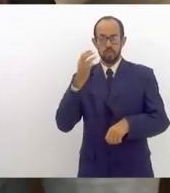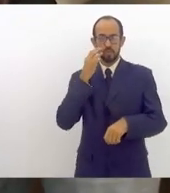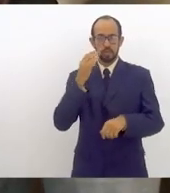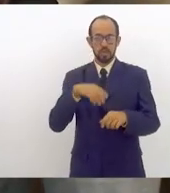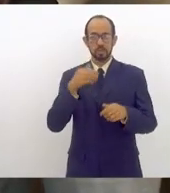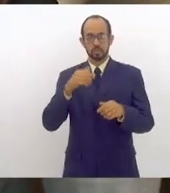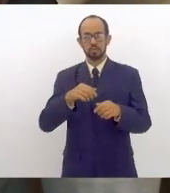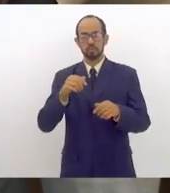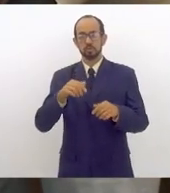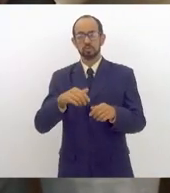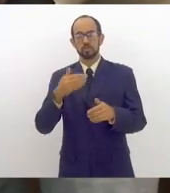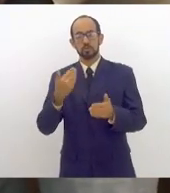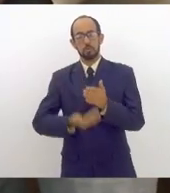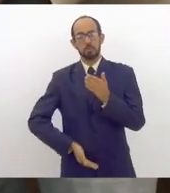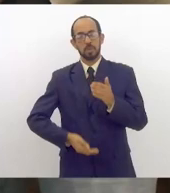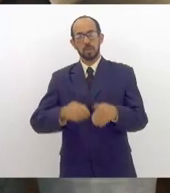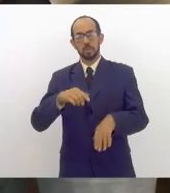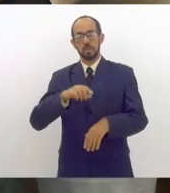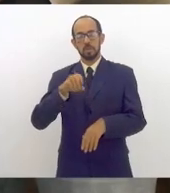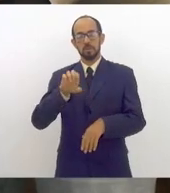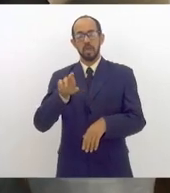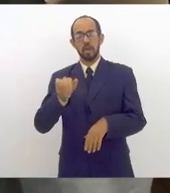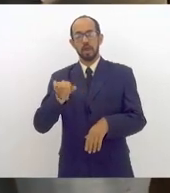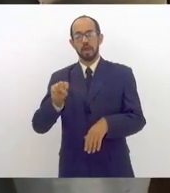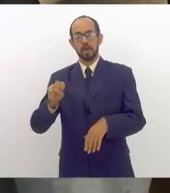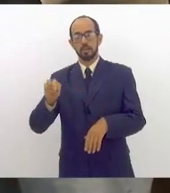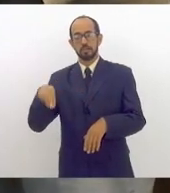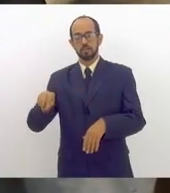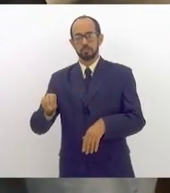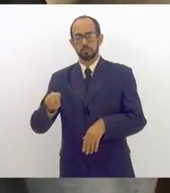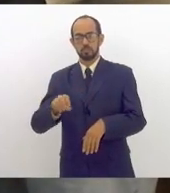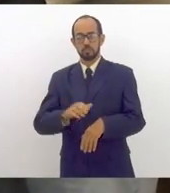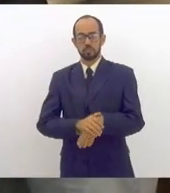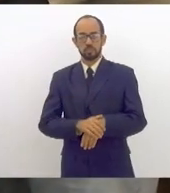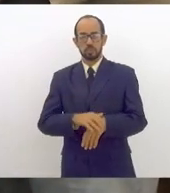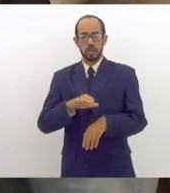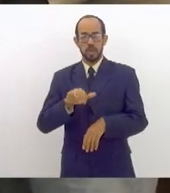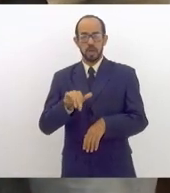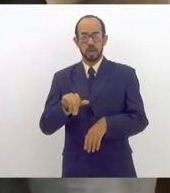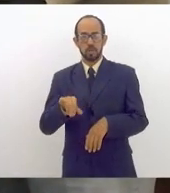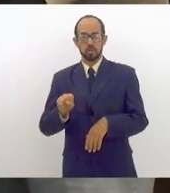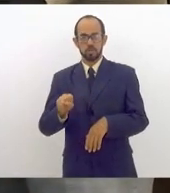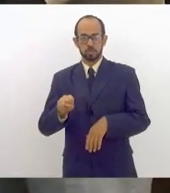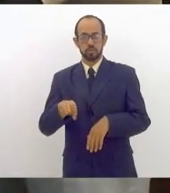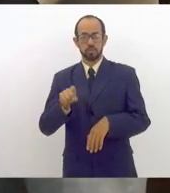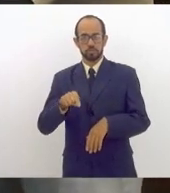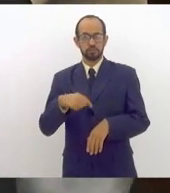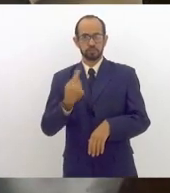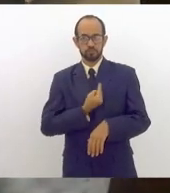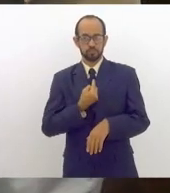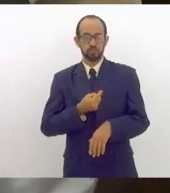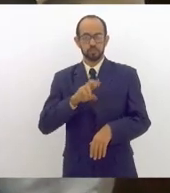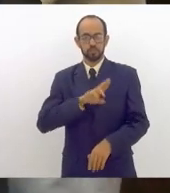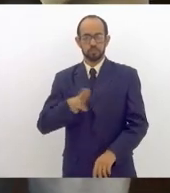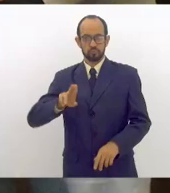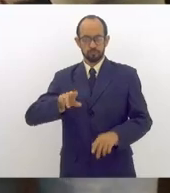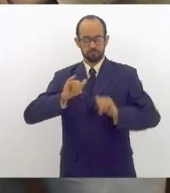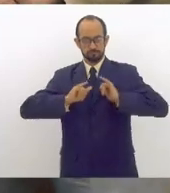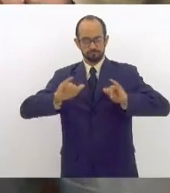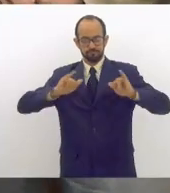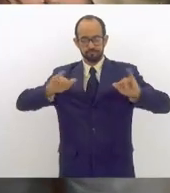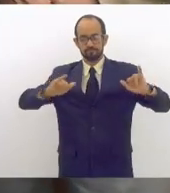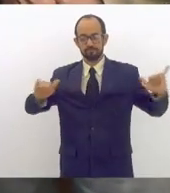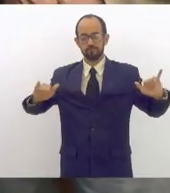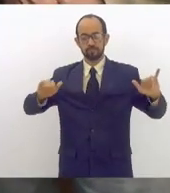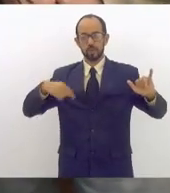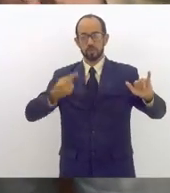a perda de Erasmo Braga, de Erasmo Carlos, né? O nosso... um homem que popularizou a nossa